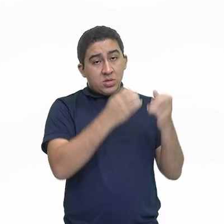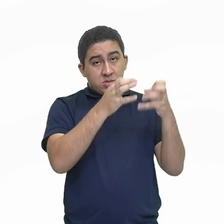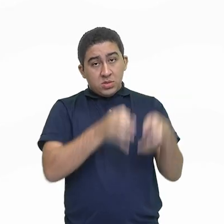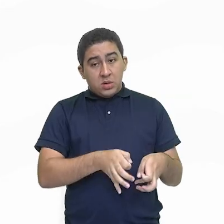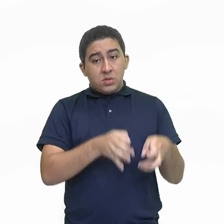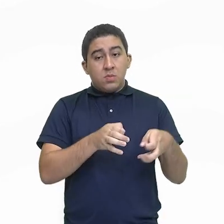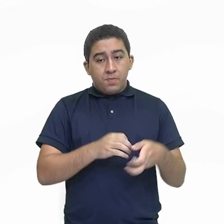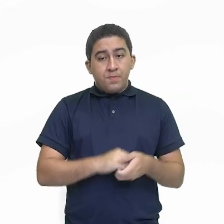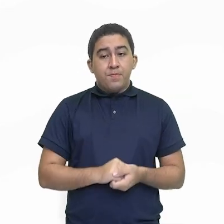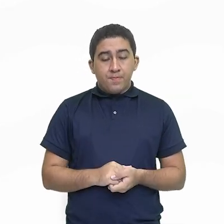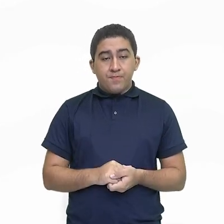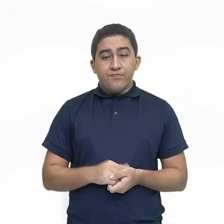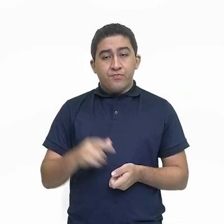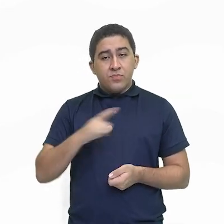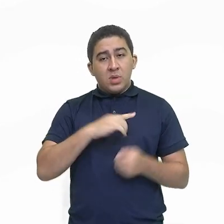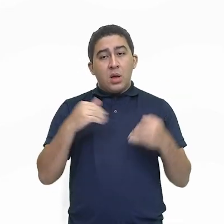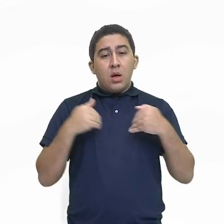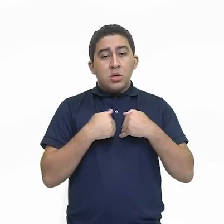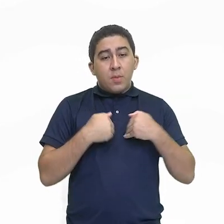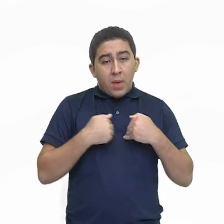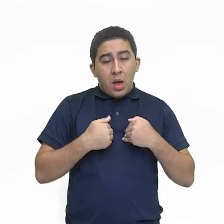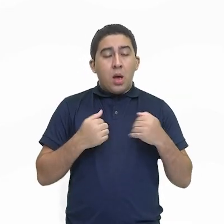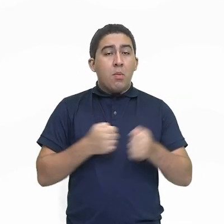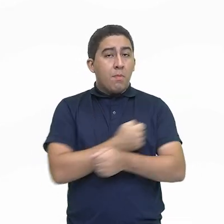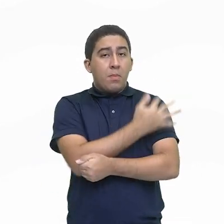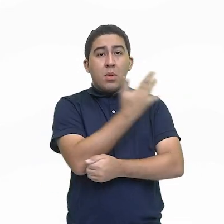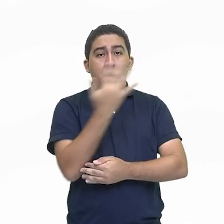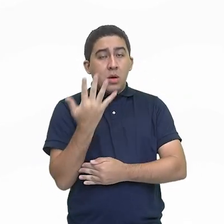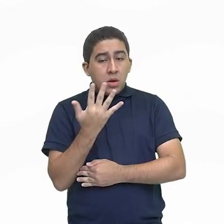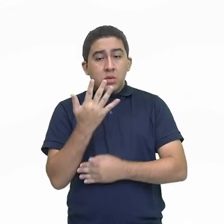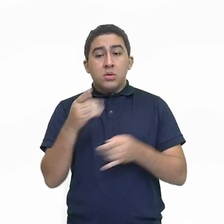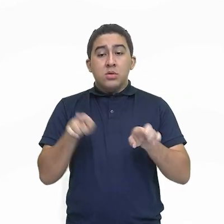como eu citei, animais, plantas,